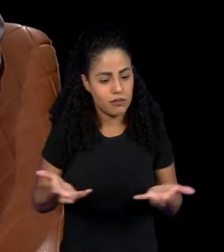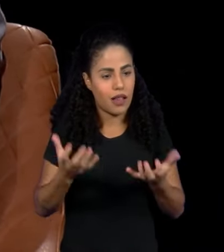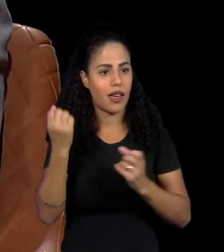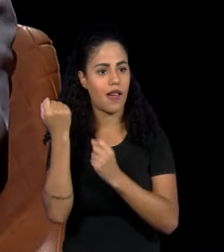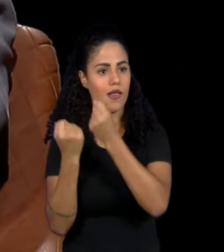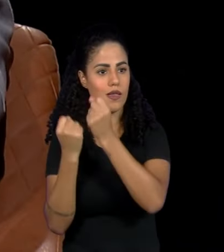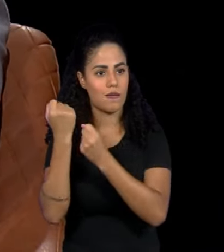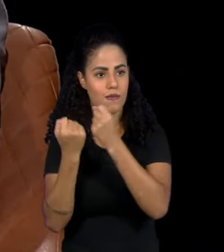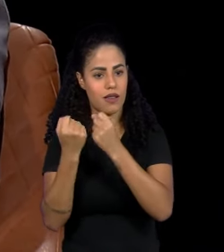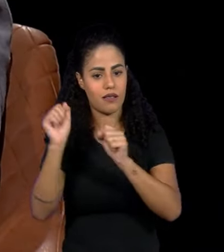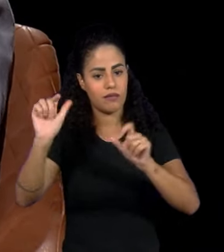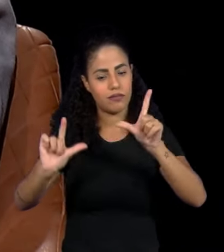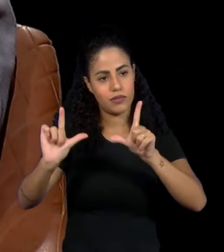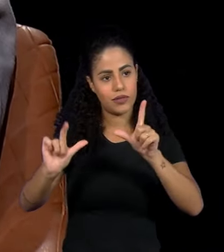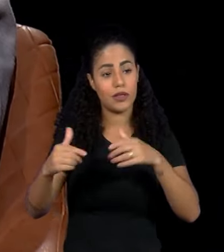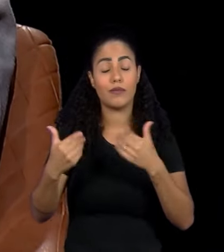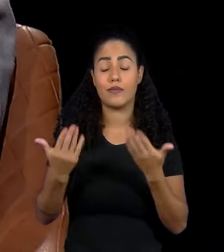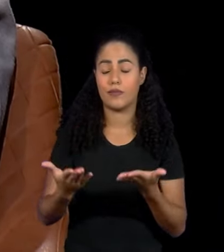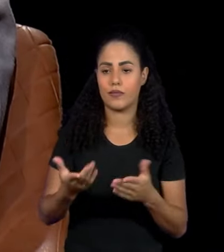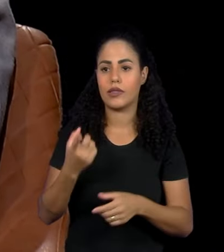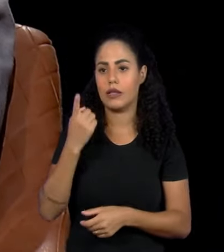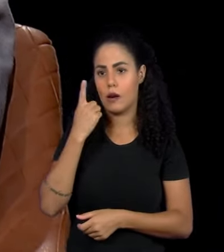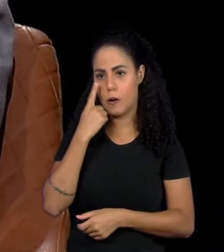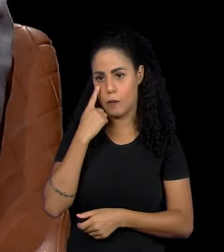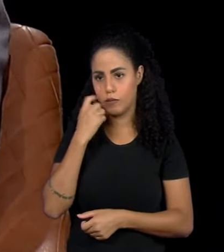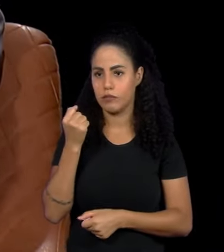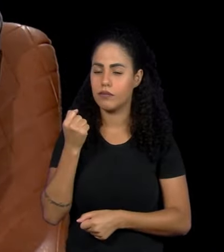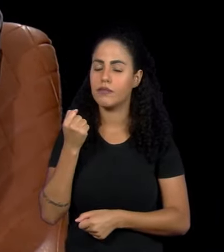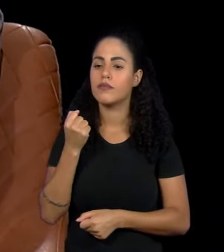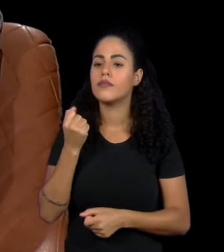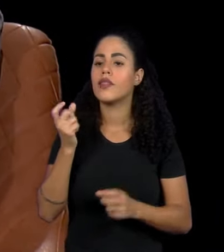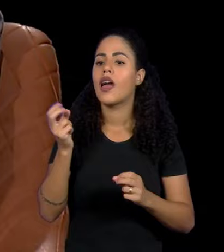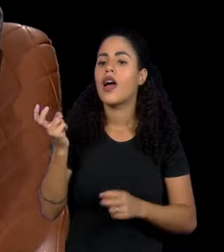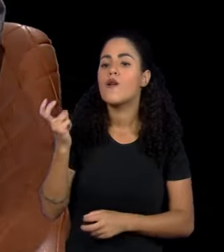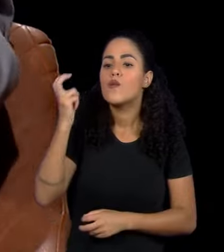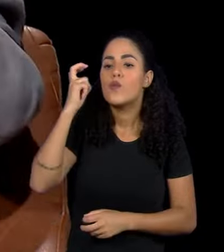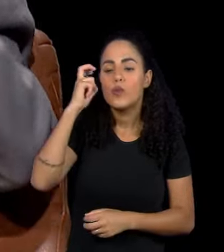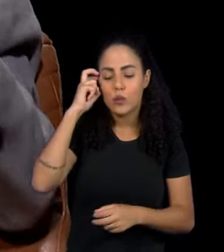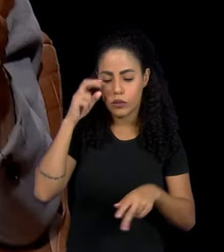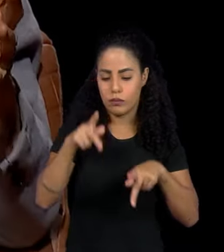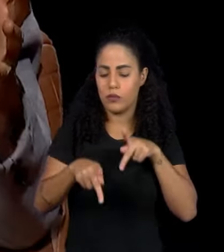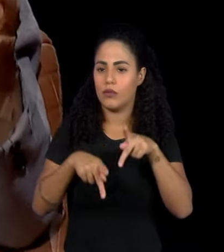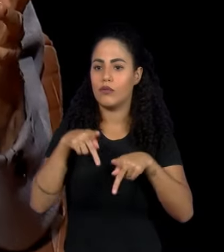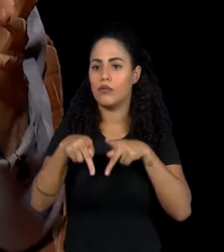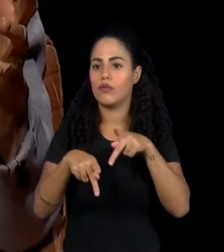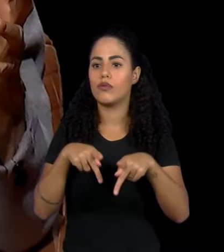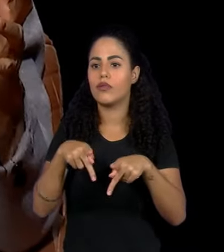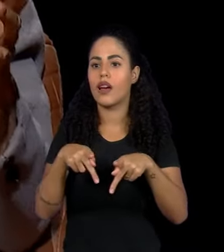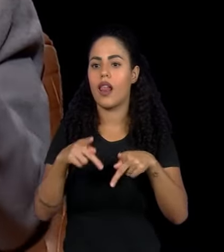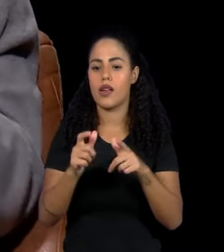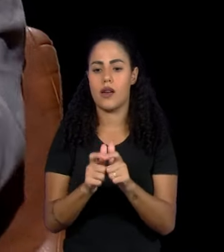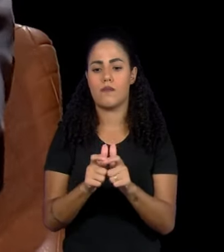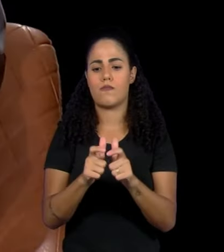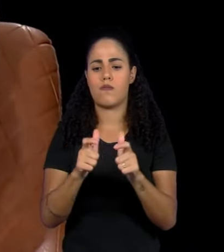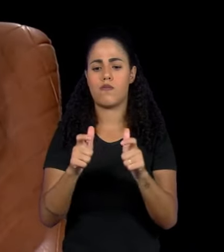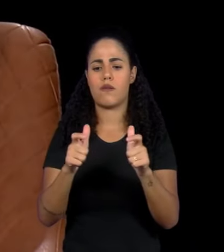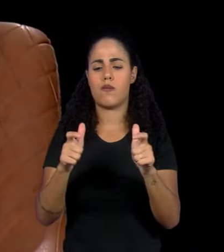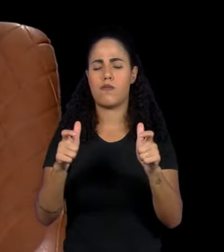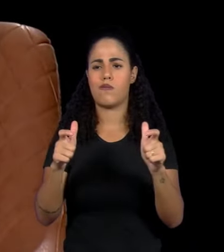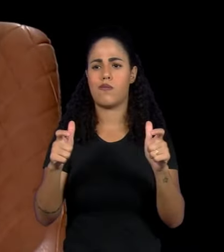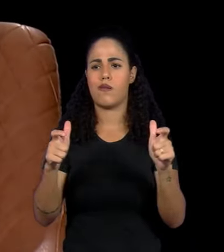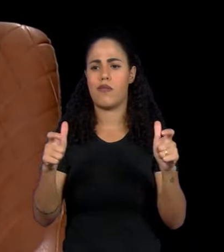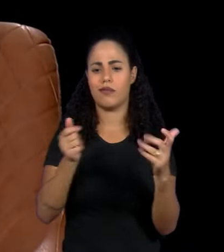né? A gente tem que fazer sempre um recorte, porque a cultura popular ela é ampla, abrangente. Ela tanto tem,